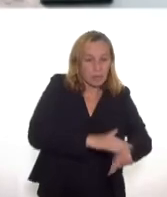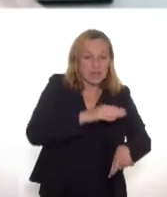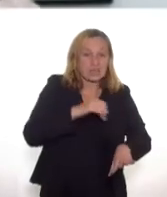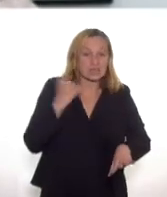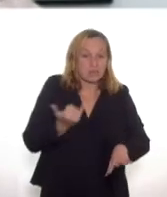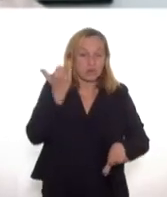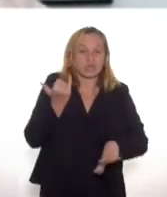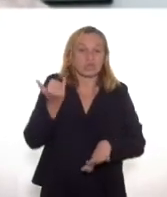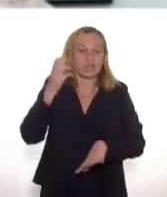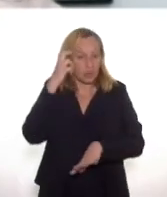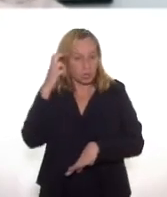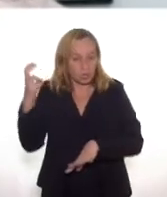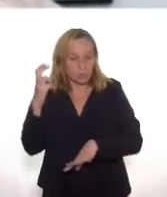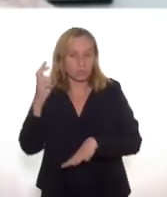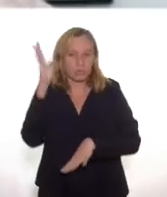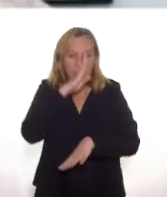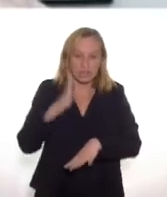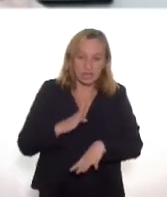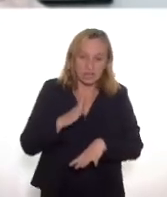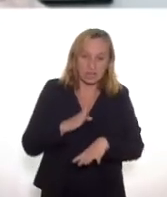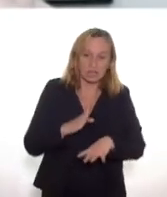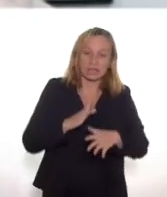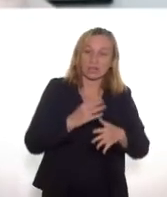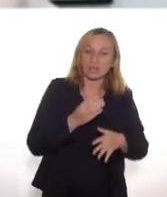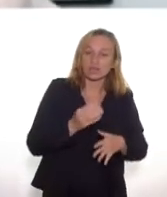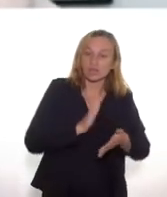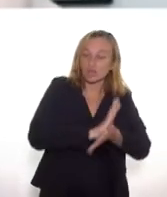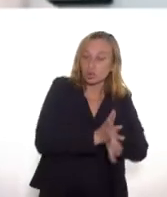cultura brasileira, apodrecendo ali naquele lugar,